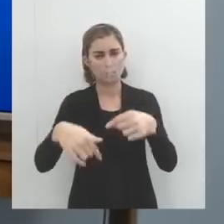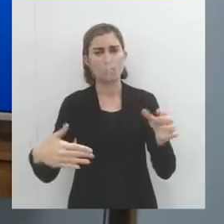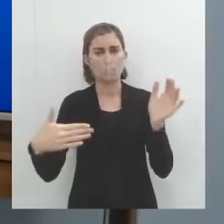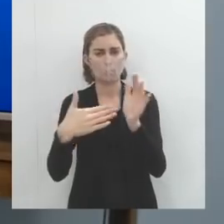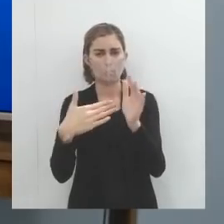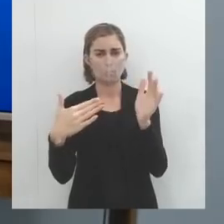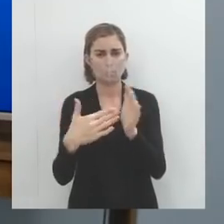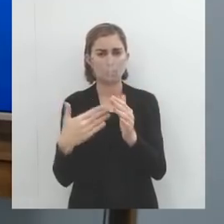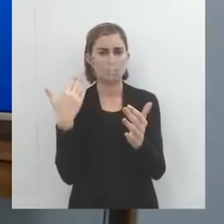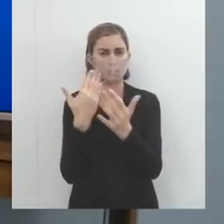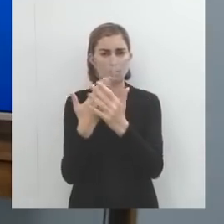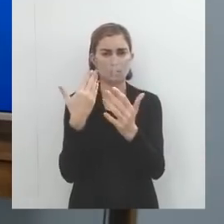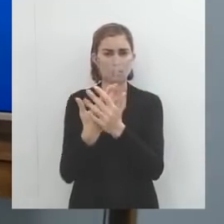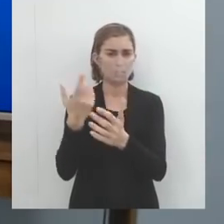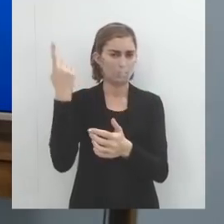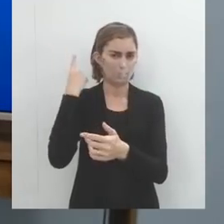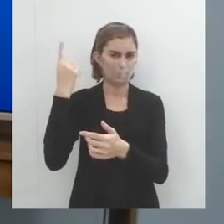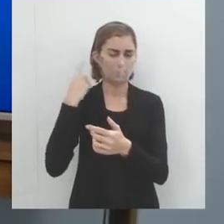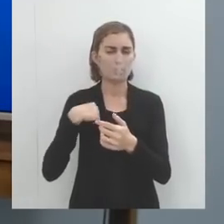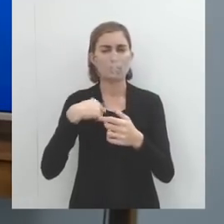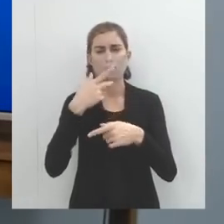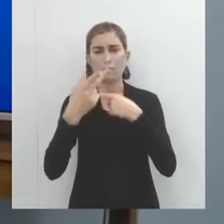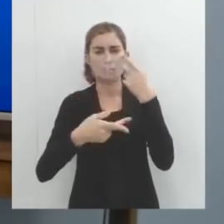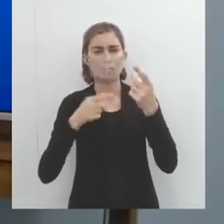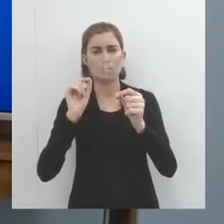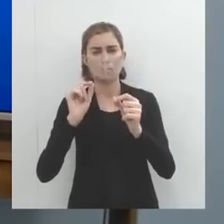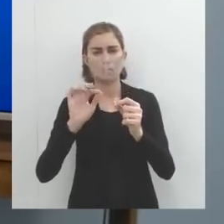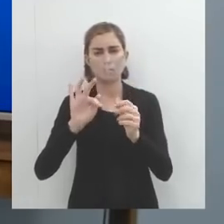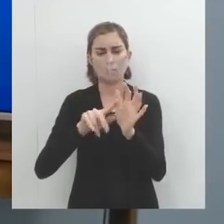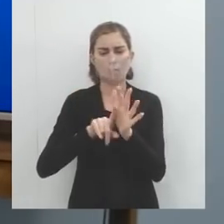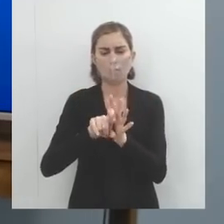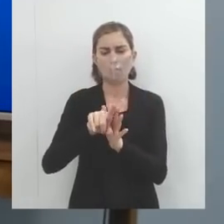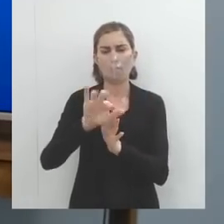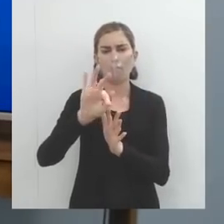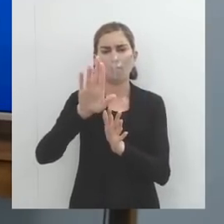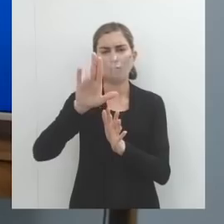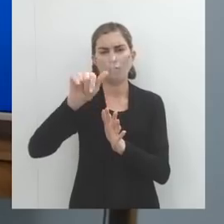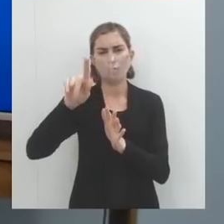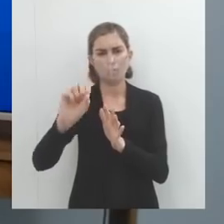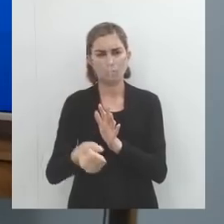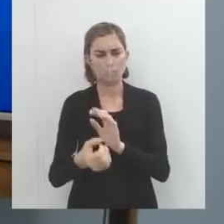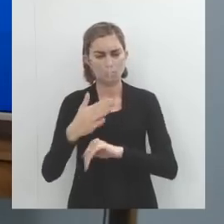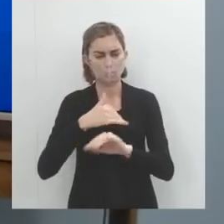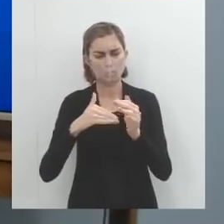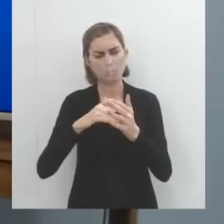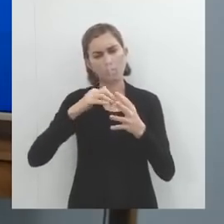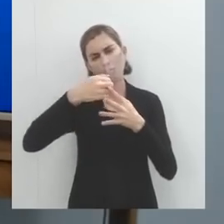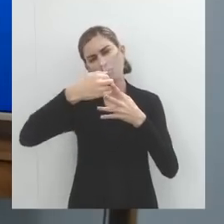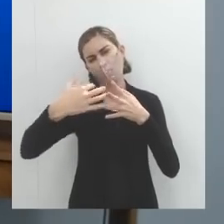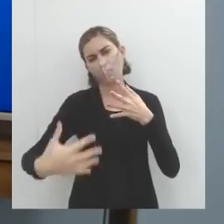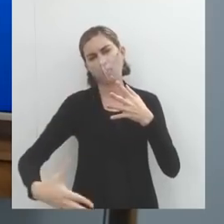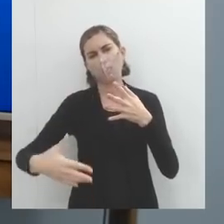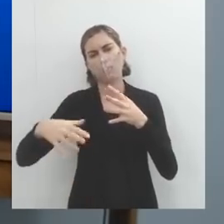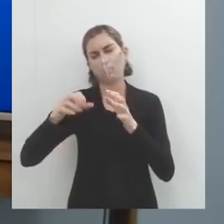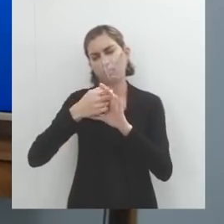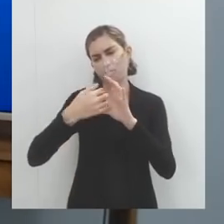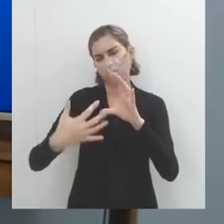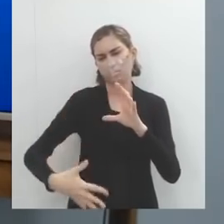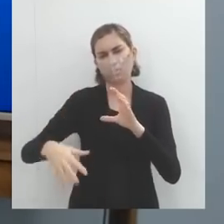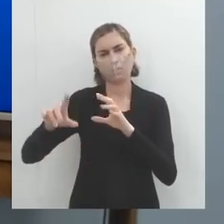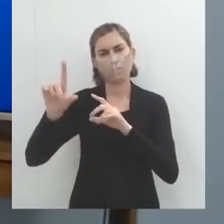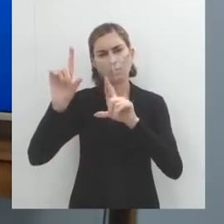último encontro aqui do EducaPE, a gente falou dos fungos, tá? A gente falou todo o reino fungo, falou tudo que era